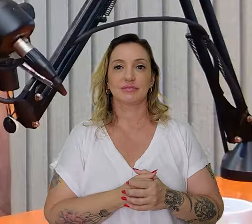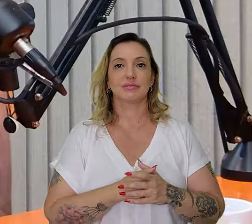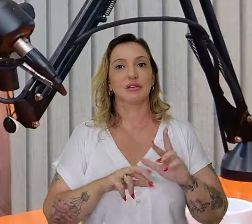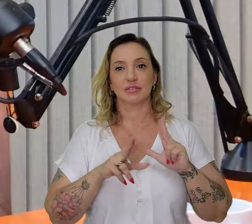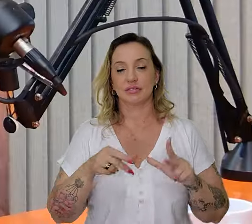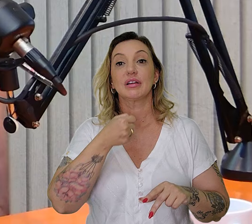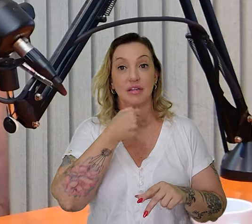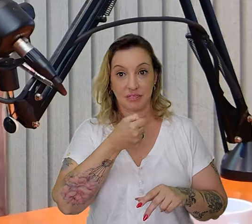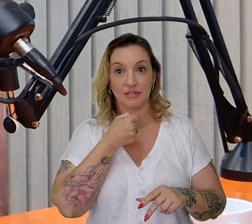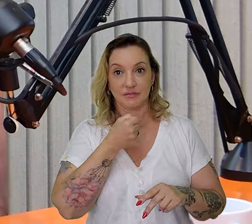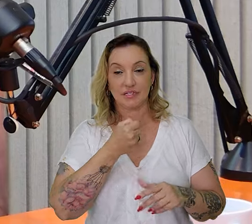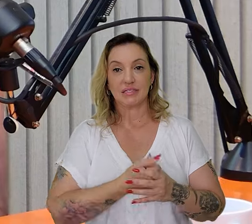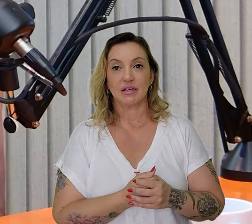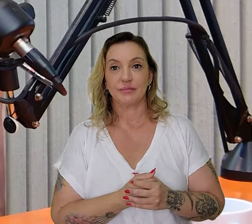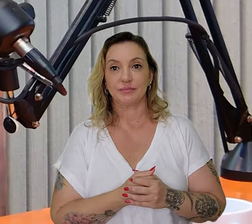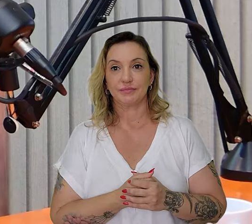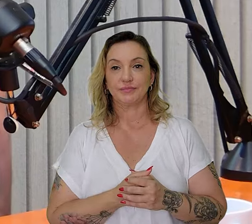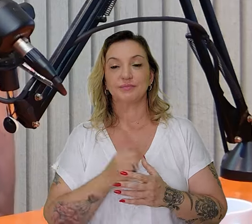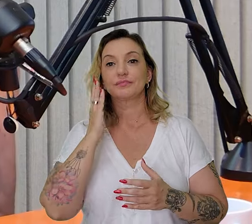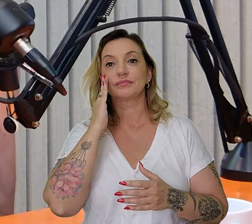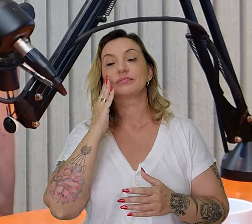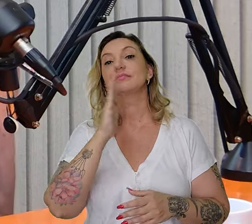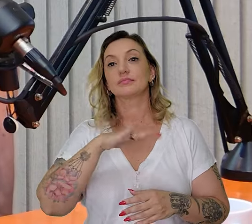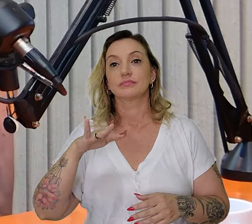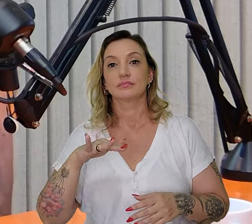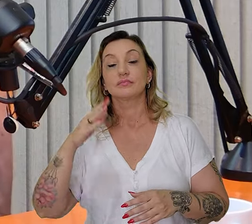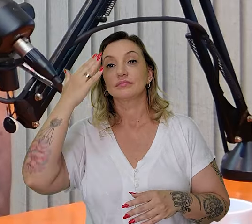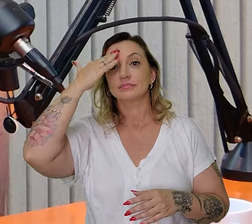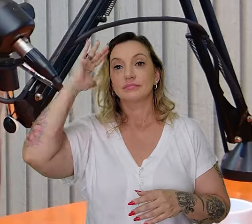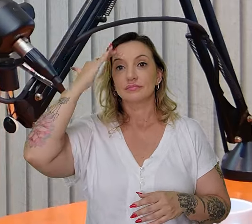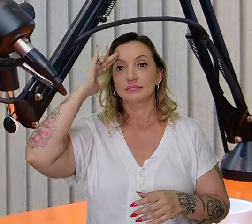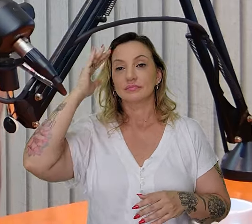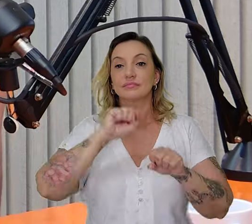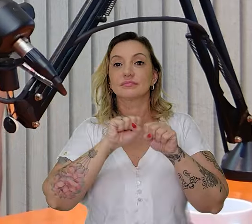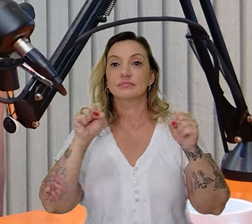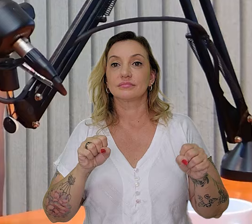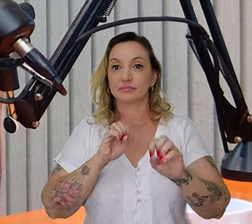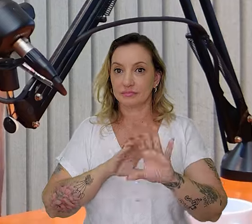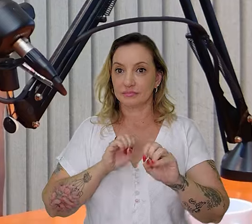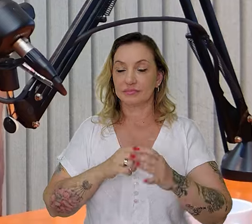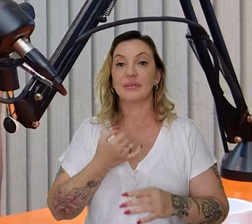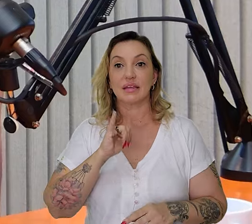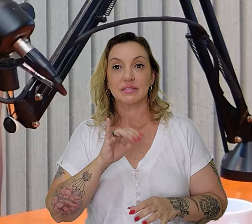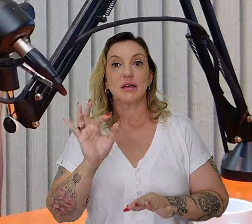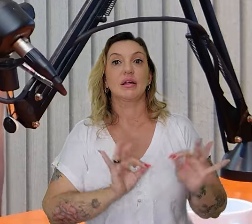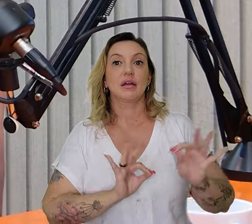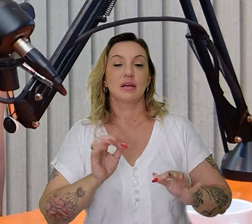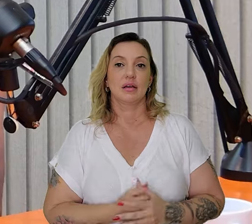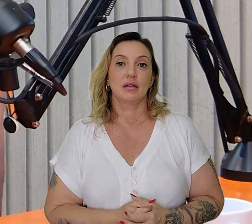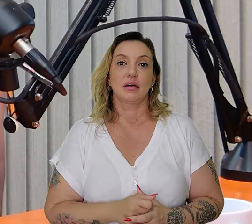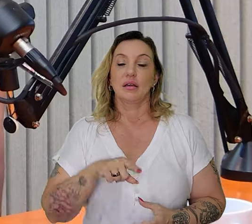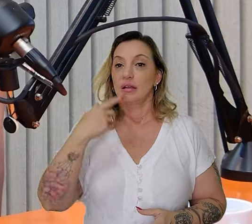entrevista para ver se o aluno entende esse sistema educacional E se ele tá preparado porque a gente não é cobrado